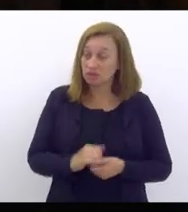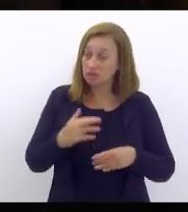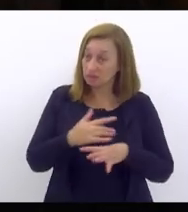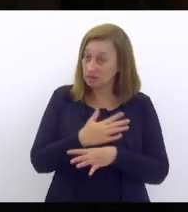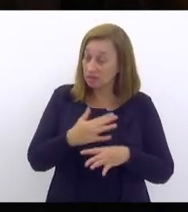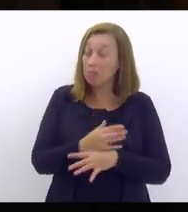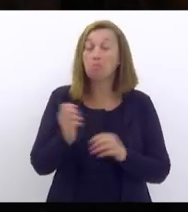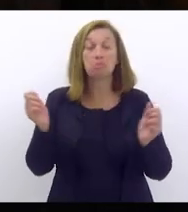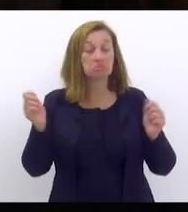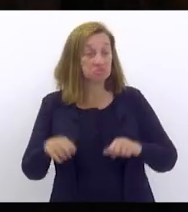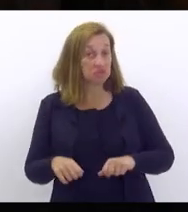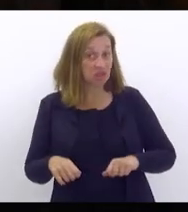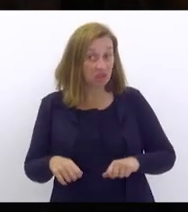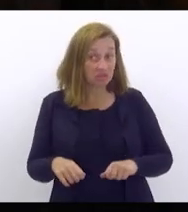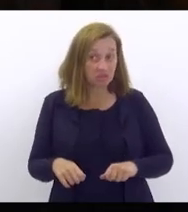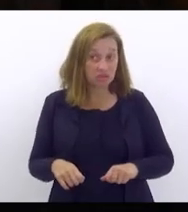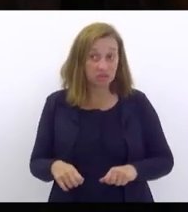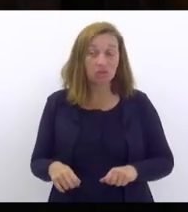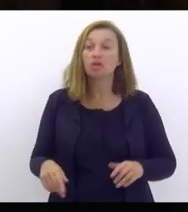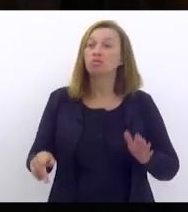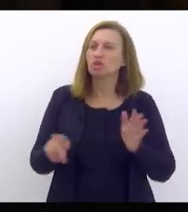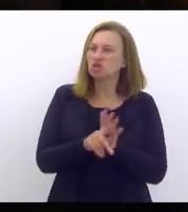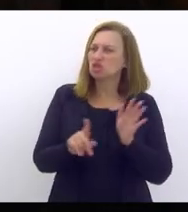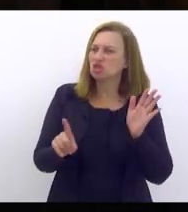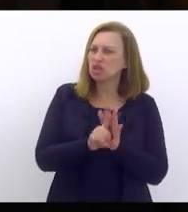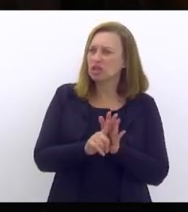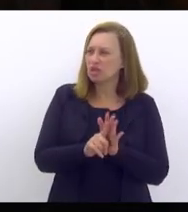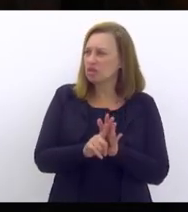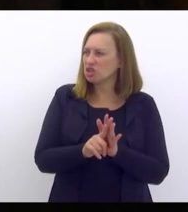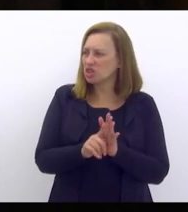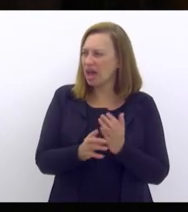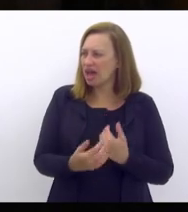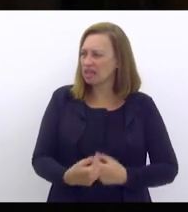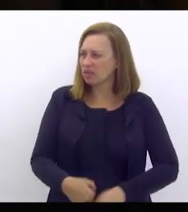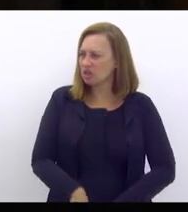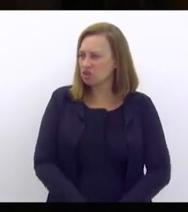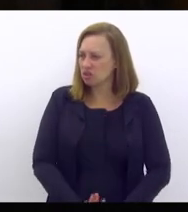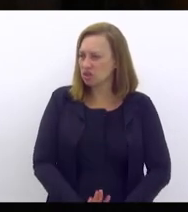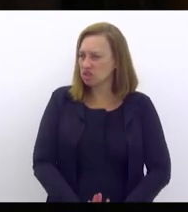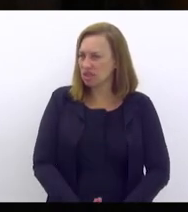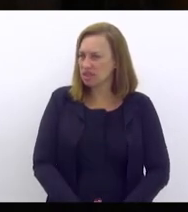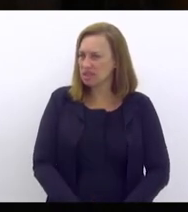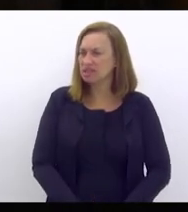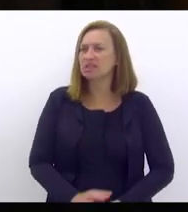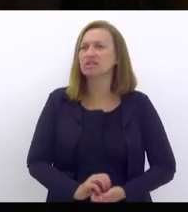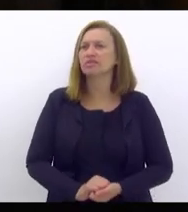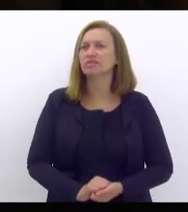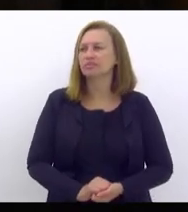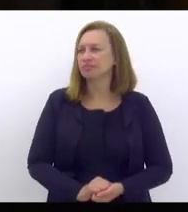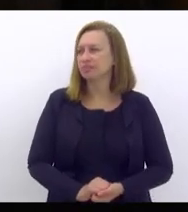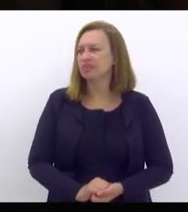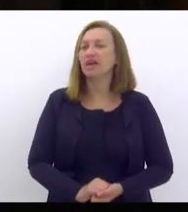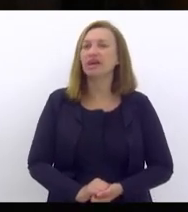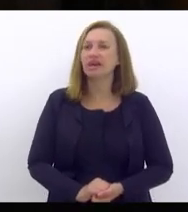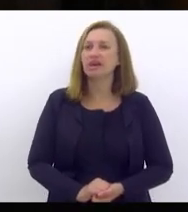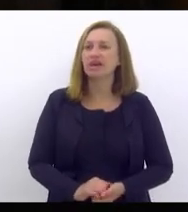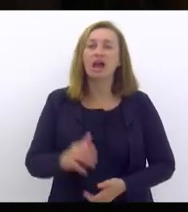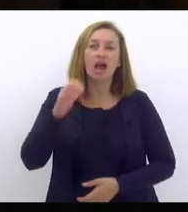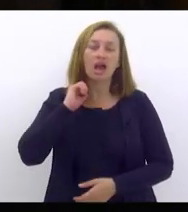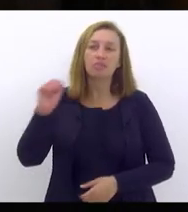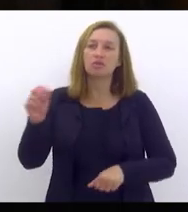mesma possibilidade, projeto de lei, que espelha esse projeto aqui da Assembleia Legislativa, de criar o Abril